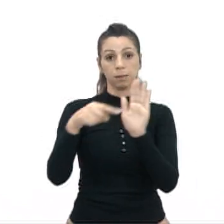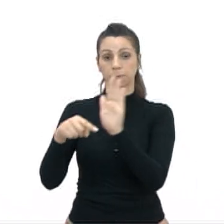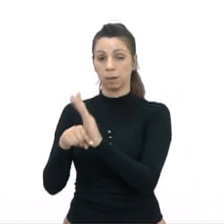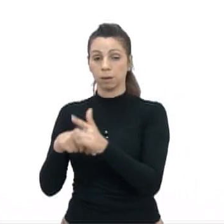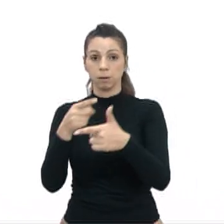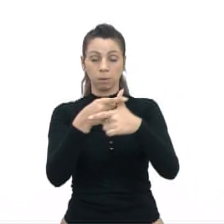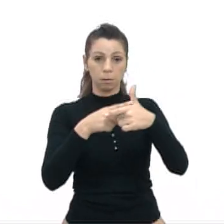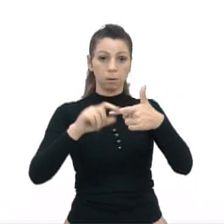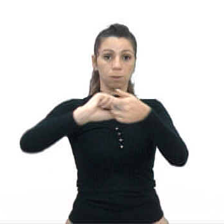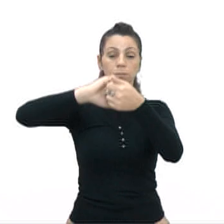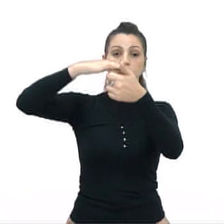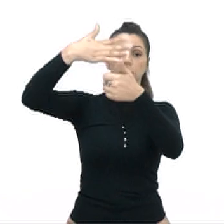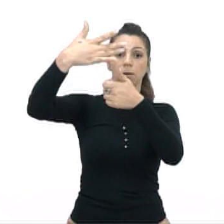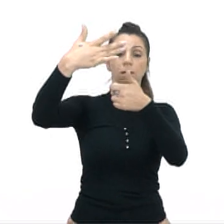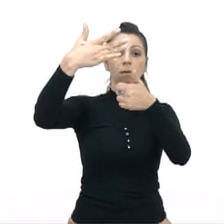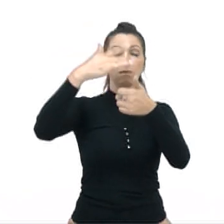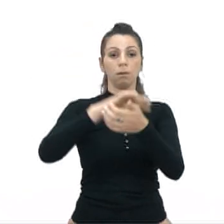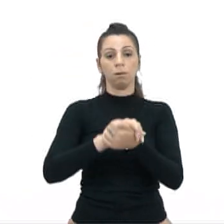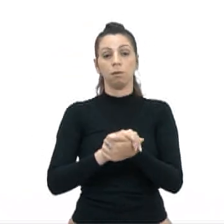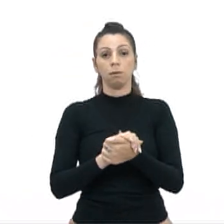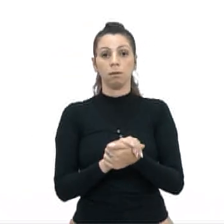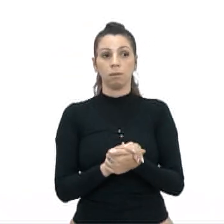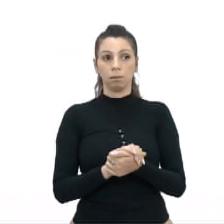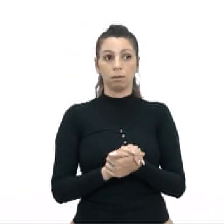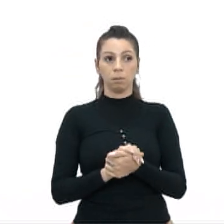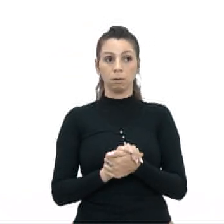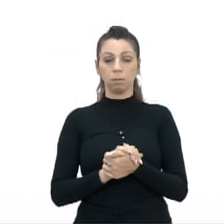divisão dos coeficientes e